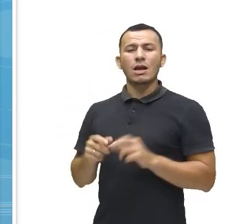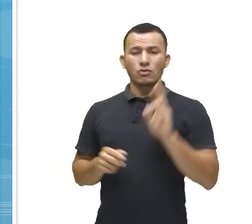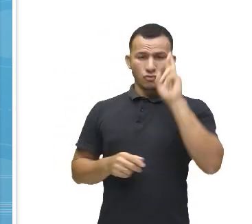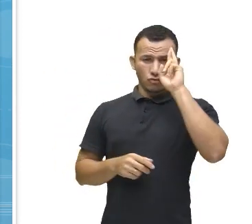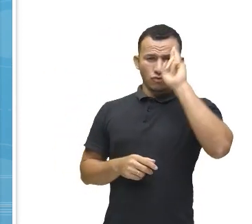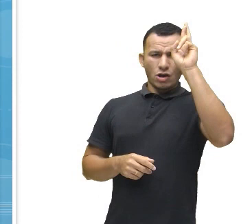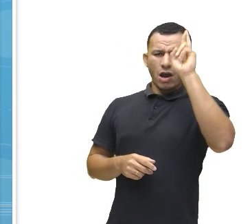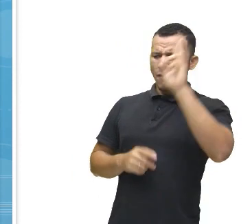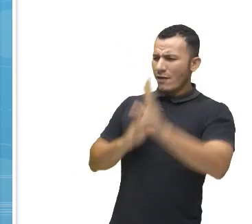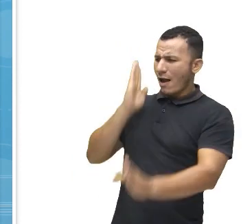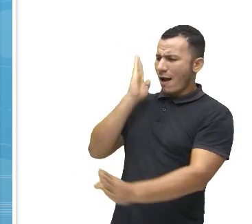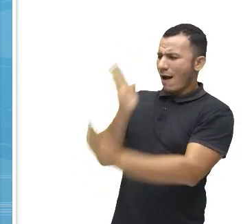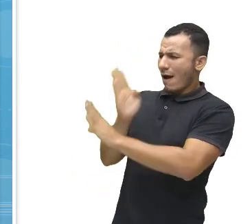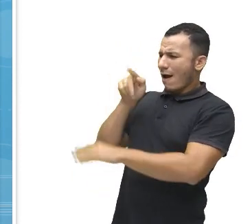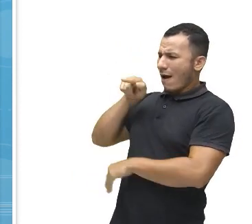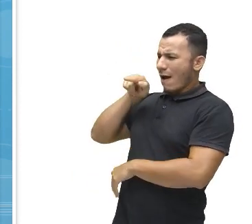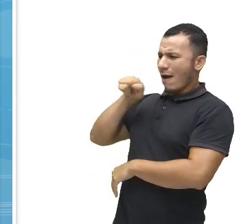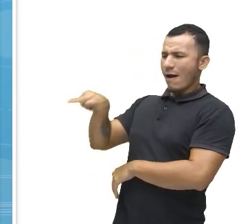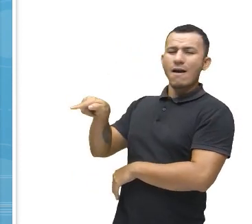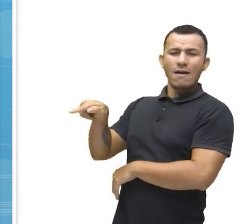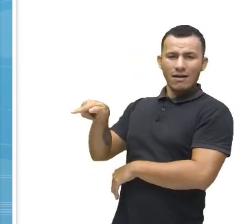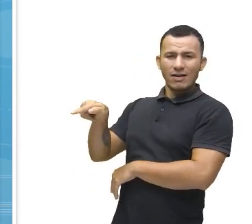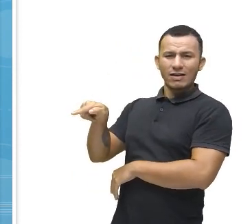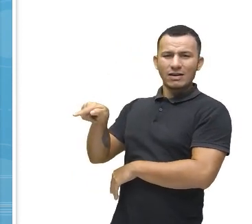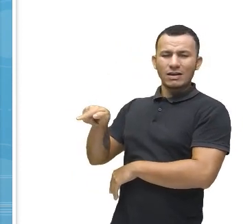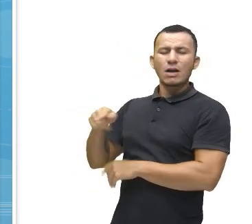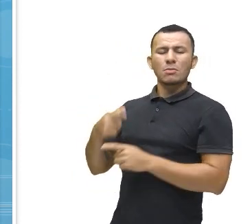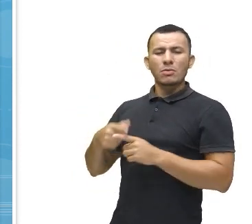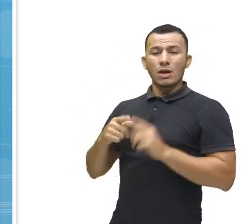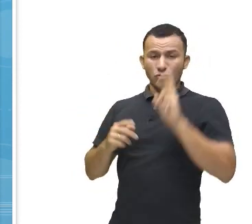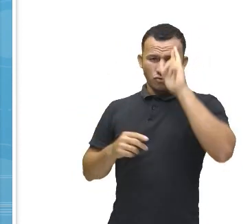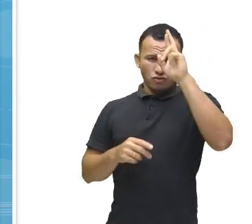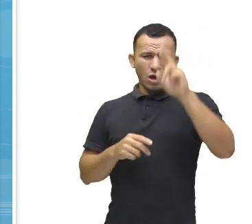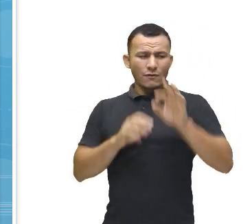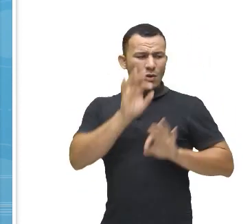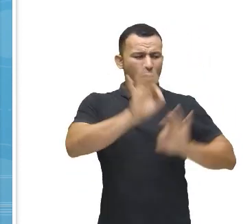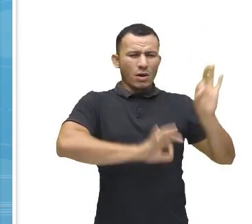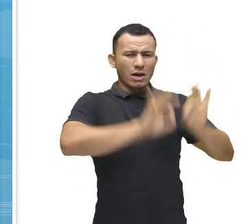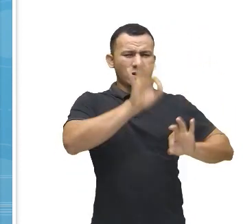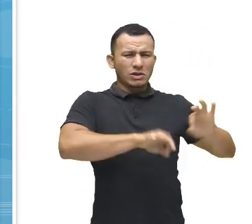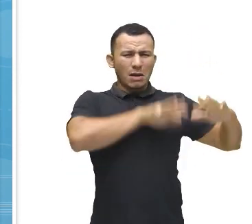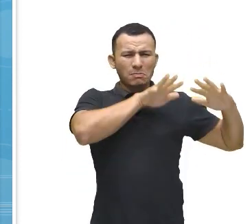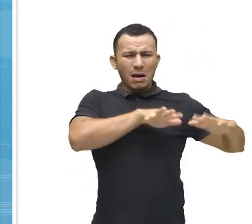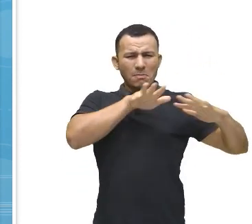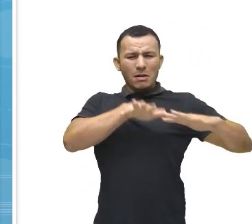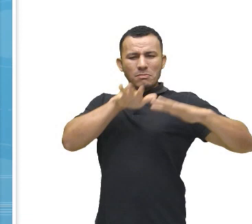senhores montavam pequenas expedições militares com o objetivo de